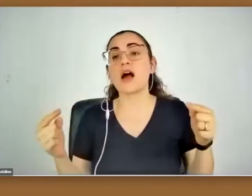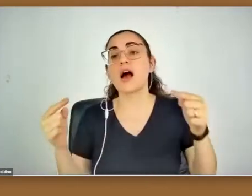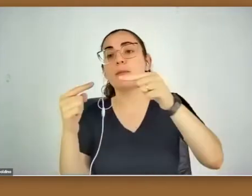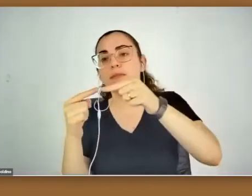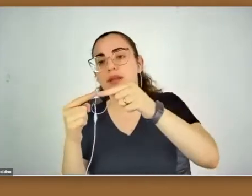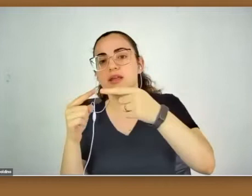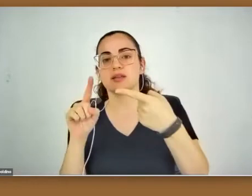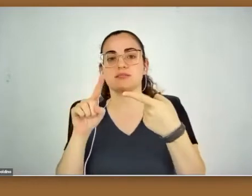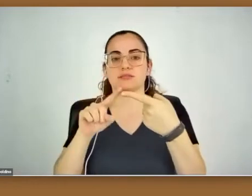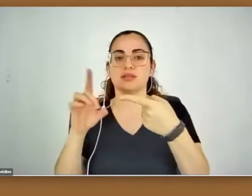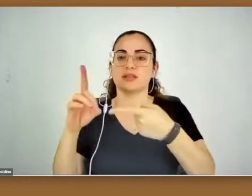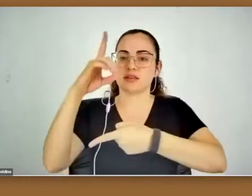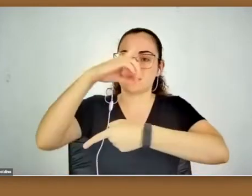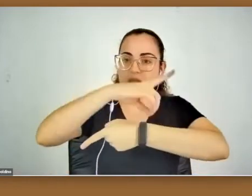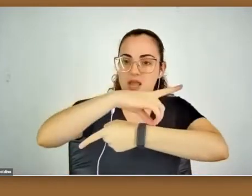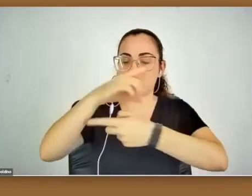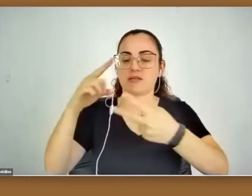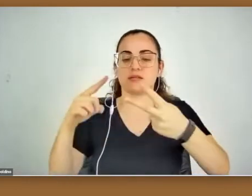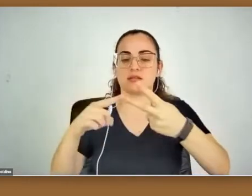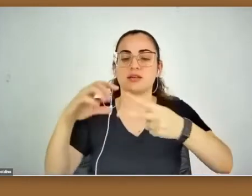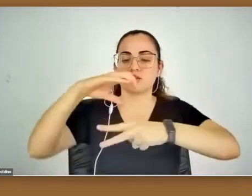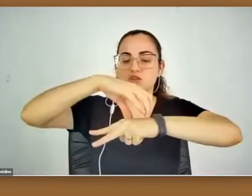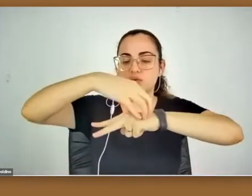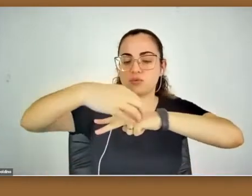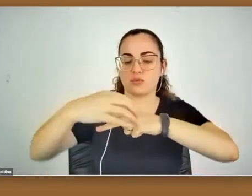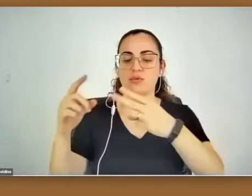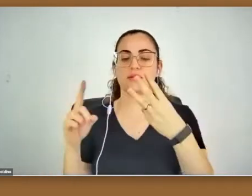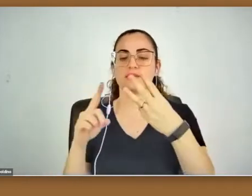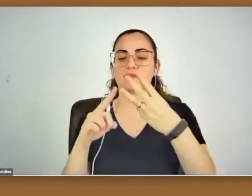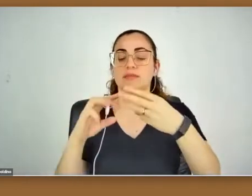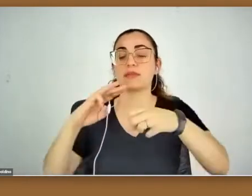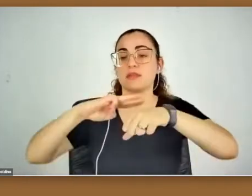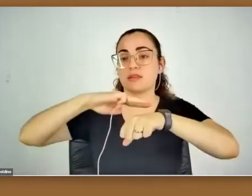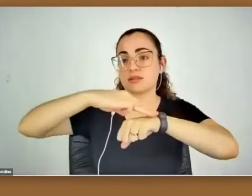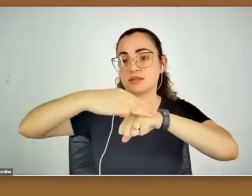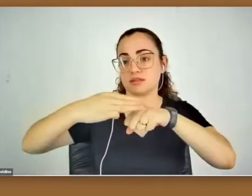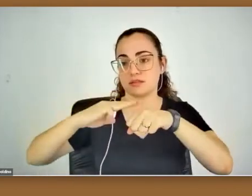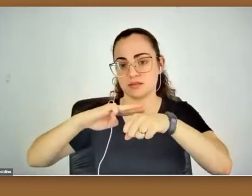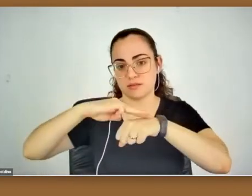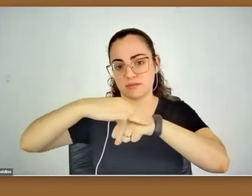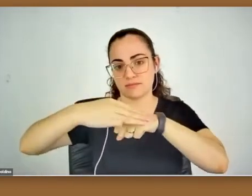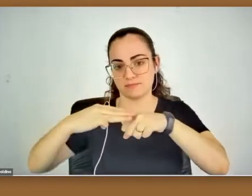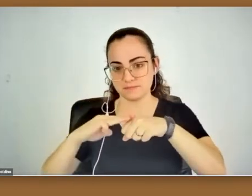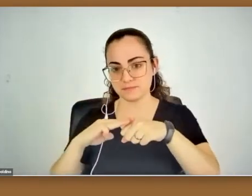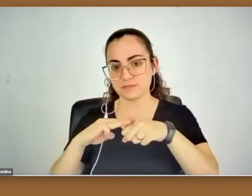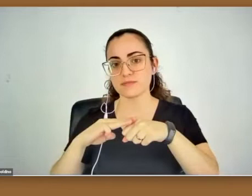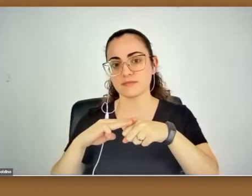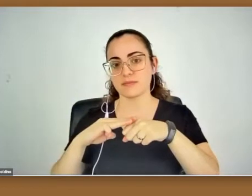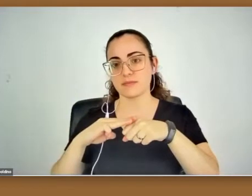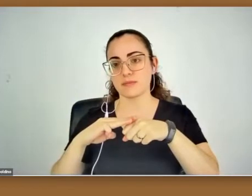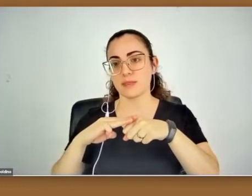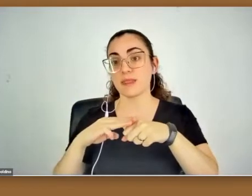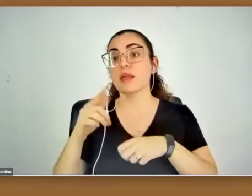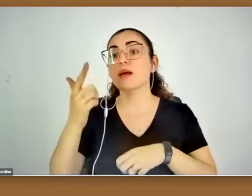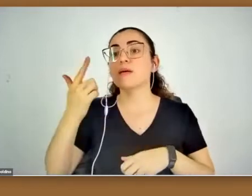Brasil. E a gente falou muito de vírus, mas também tem o parasita, né, que causa filariose linfática. Também é